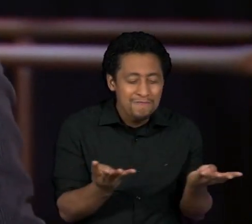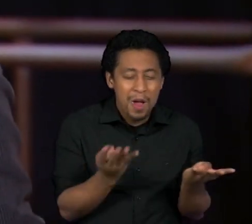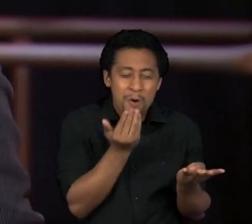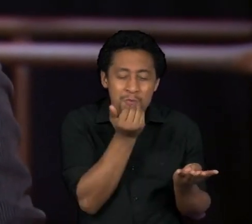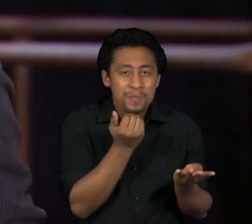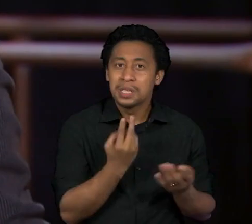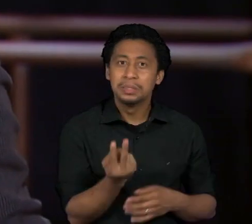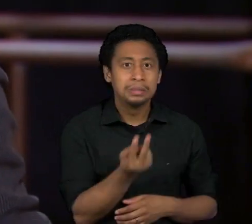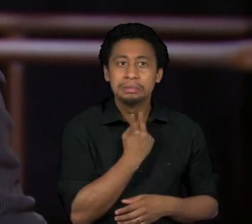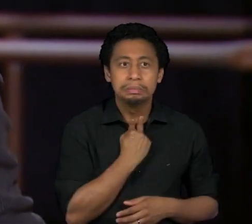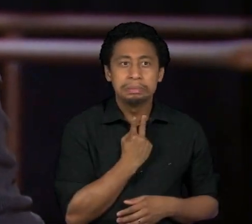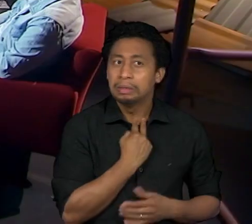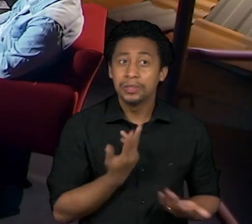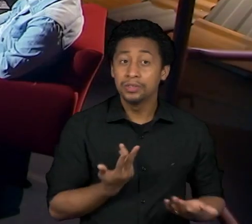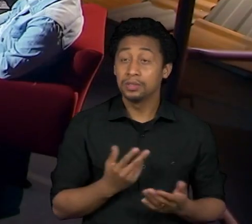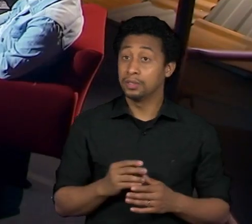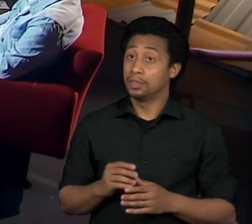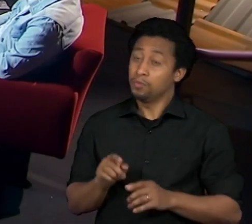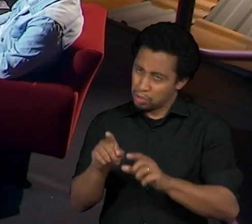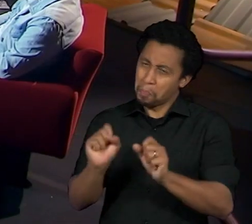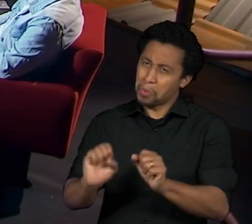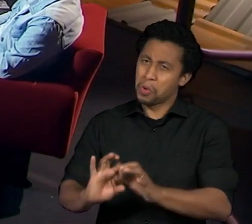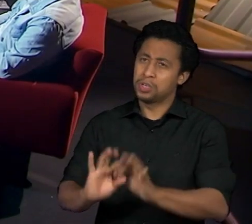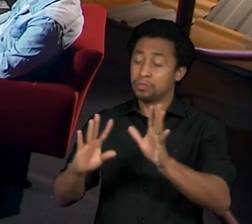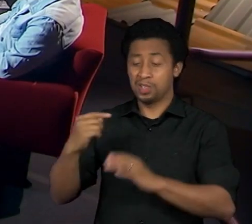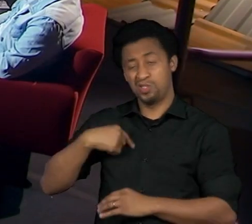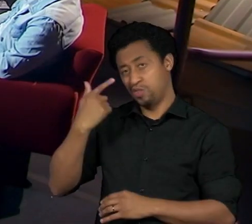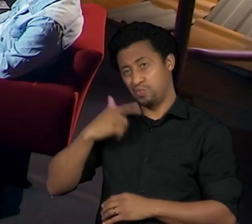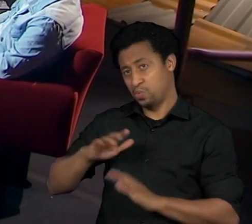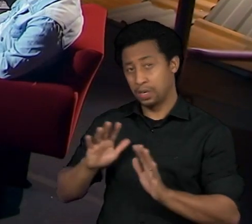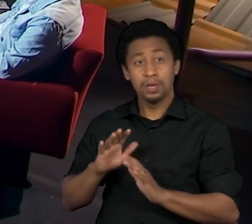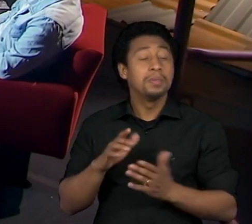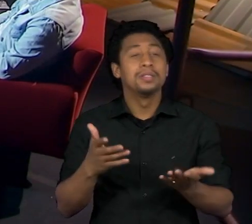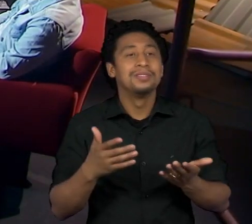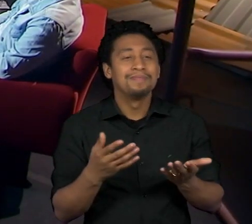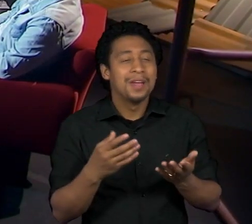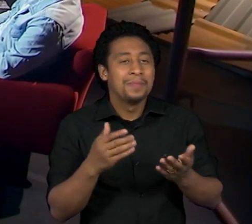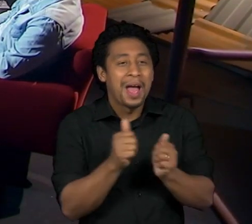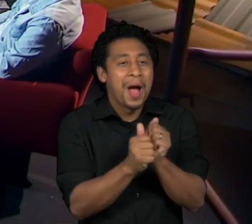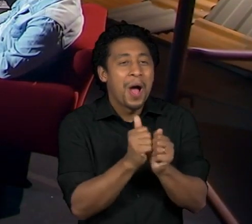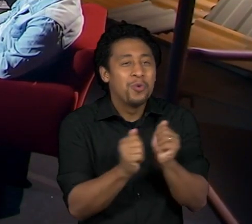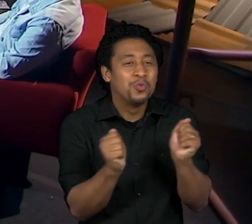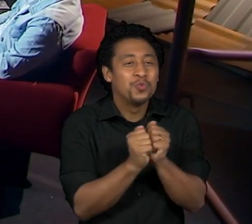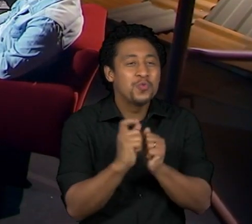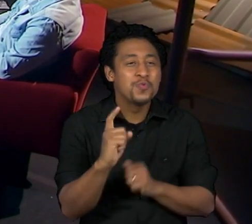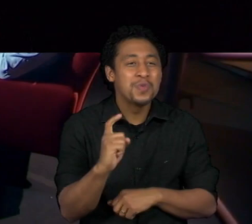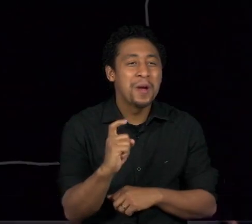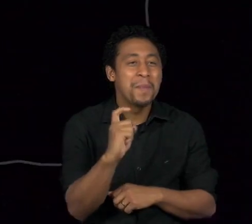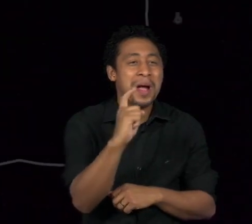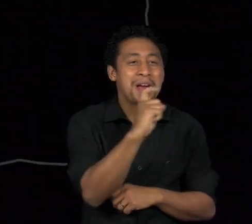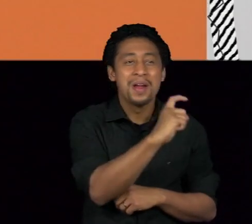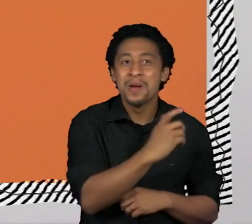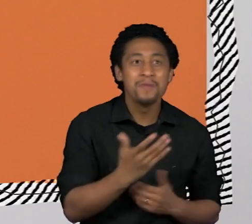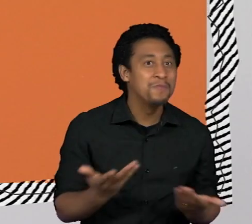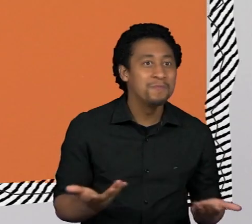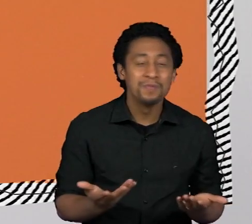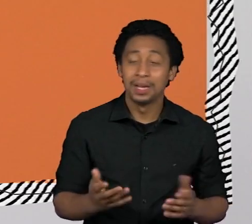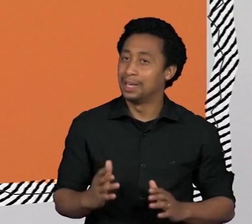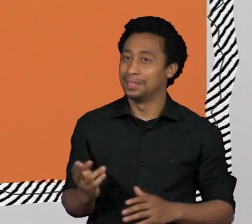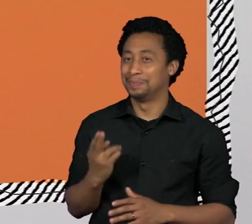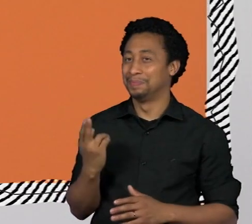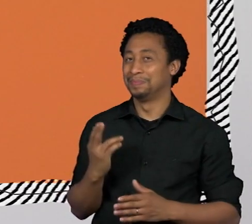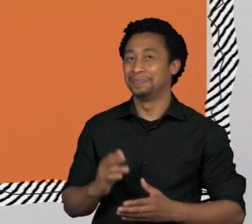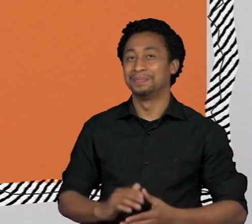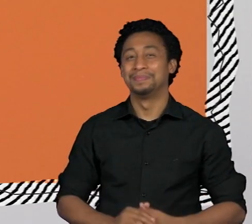mesmo? Estou bem com a minha proteína vegetal. Risoto de camarão no Rio Grande do Norte? Não estou mais a fim de comer os bichos.